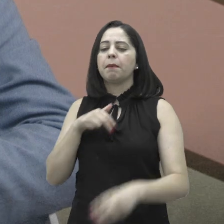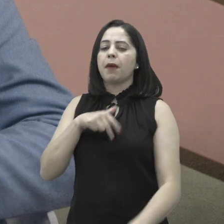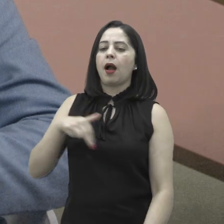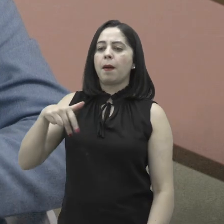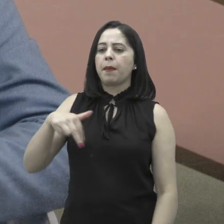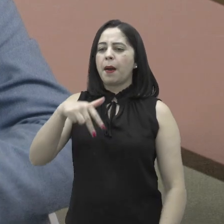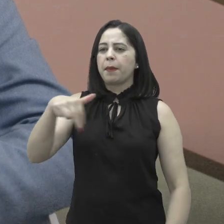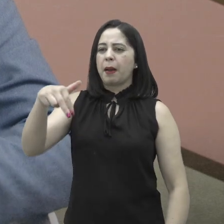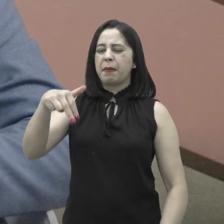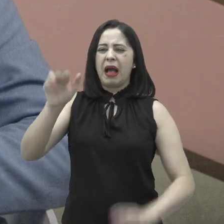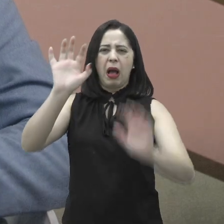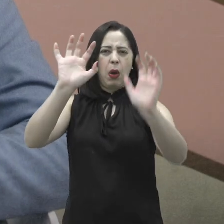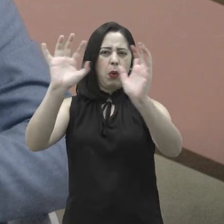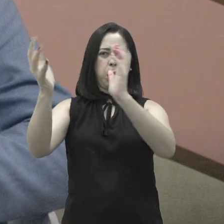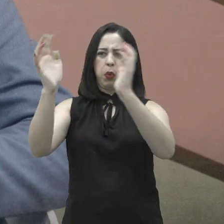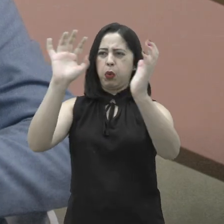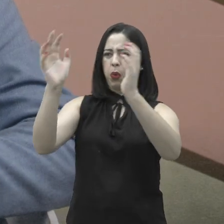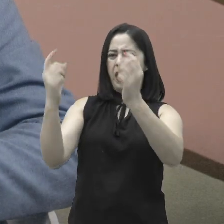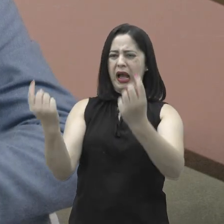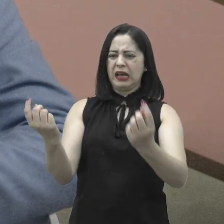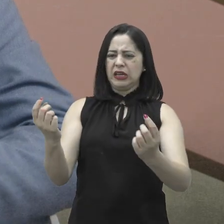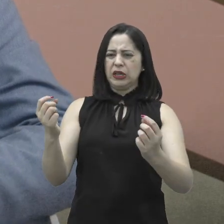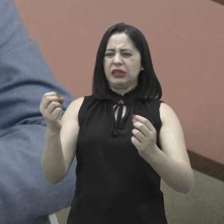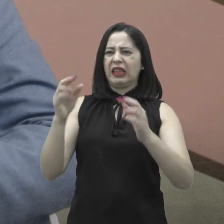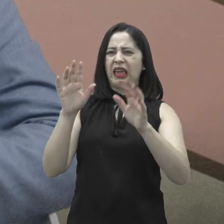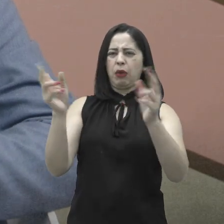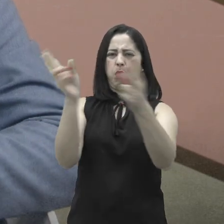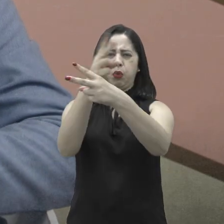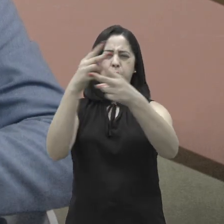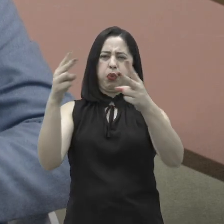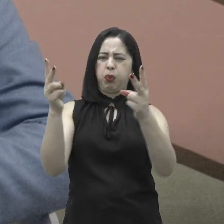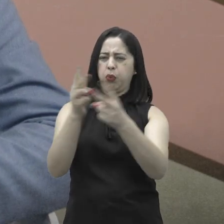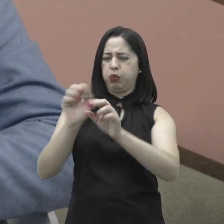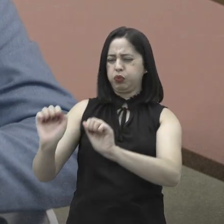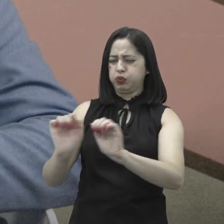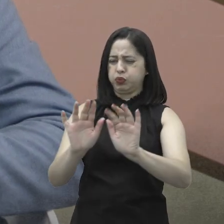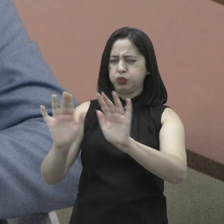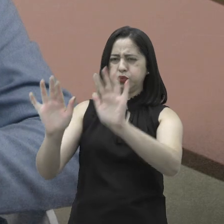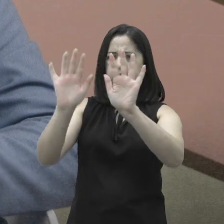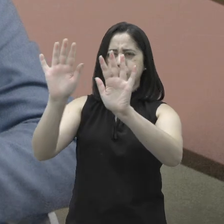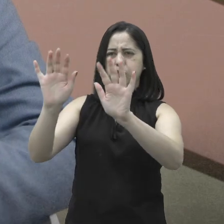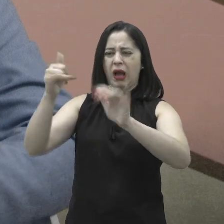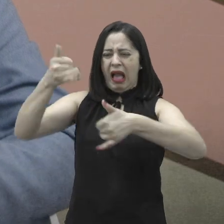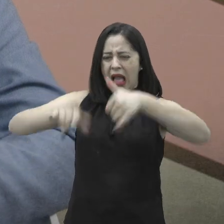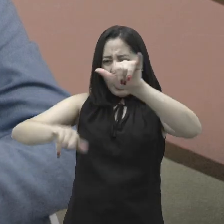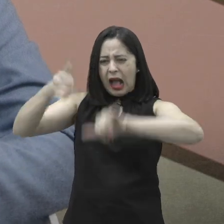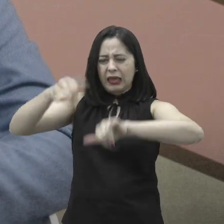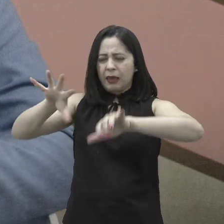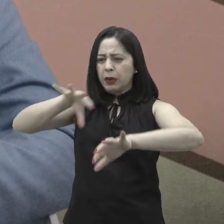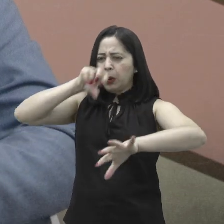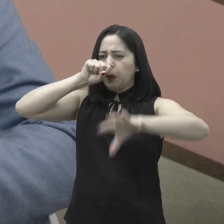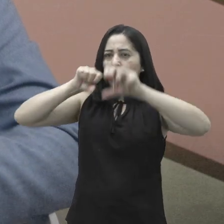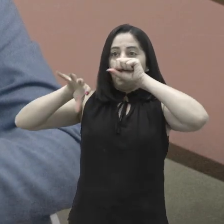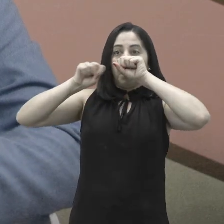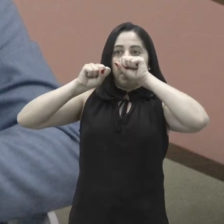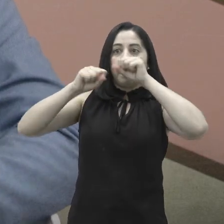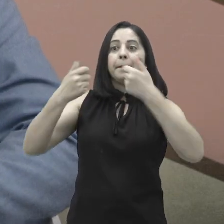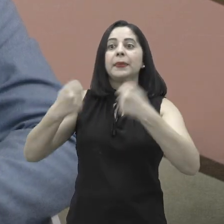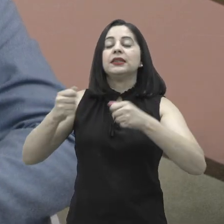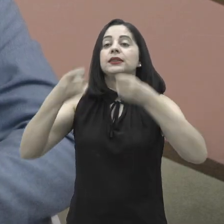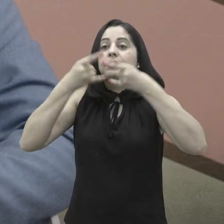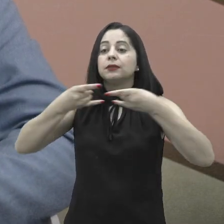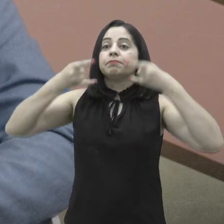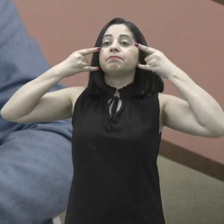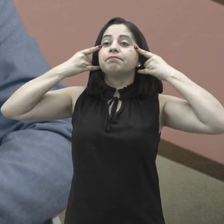com uma quantidade maior de poluição, muita fumaça, evitar produtos químicos que são voláteis, que podem fazer mal para o sistema